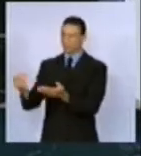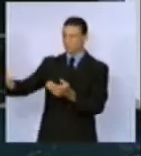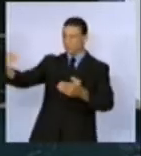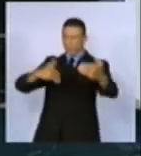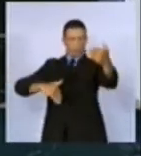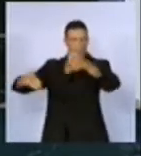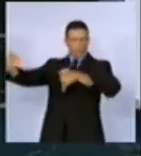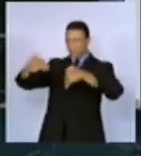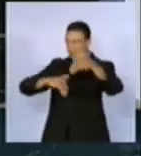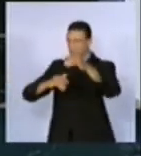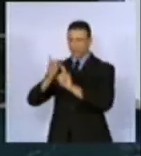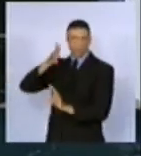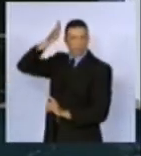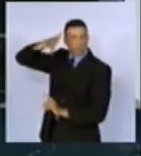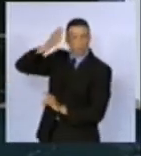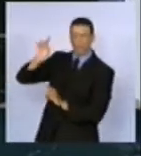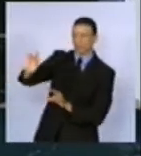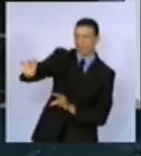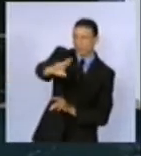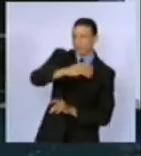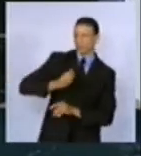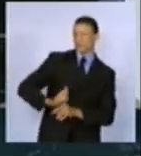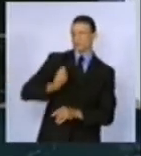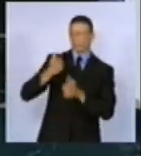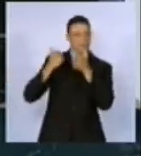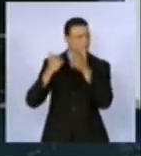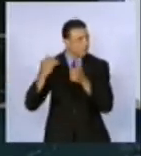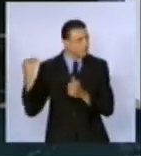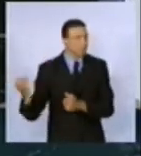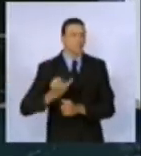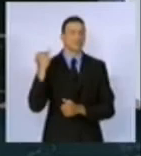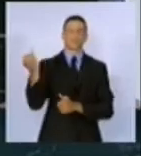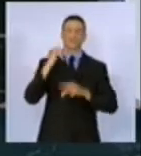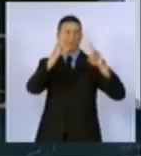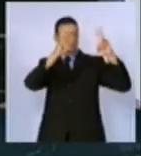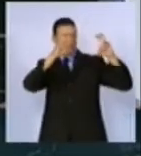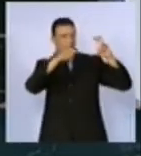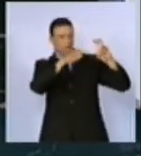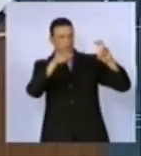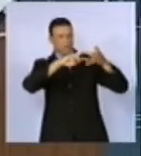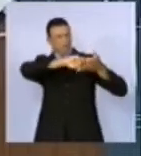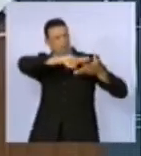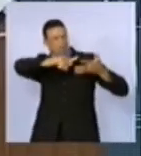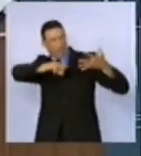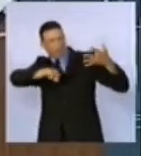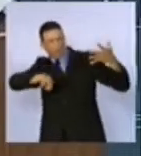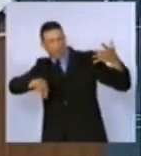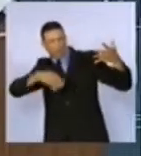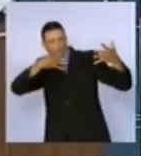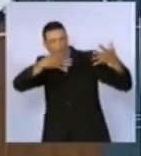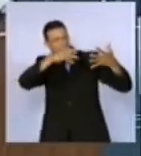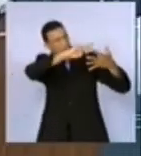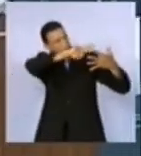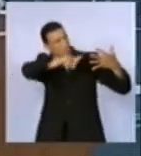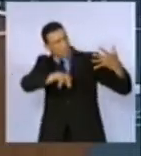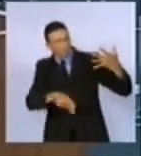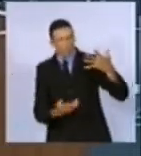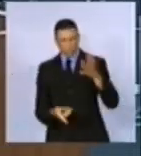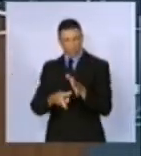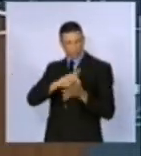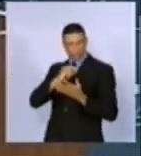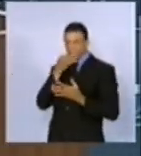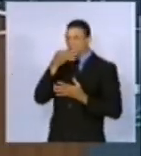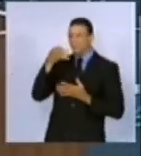relevante a participação de todos no tema tão instigante estão interdisciplinar E como eu afirmei os senhores